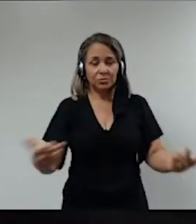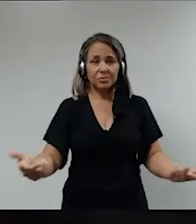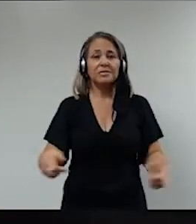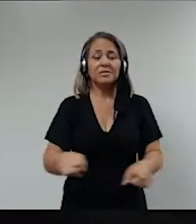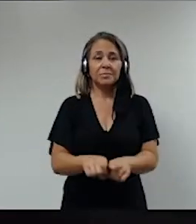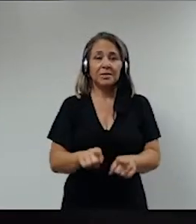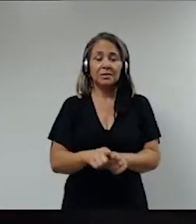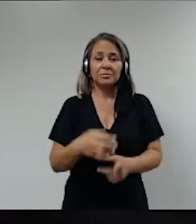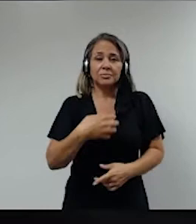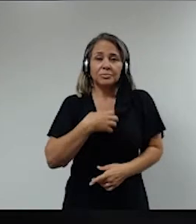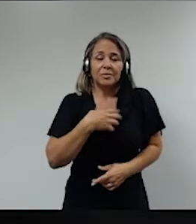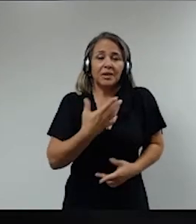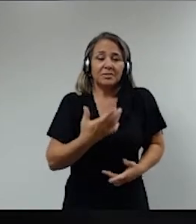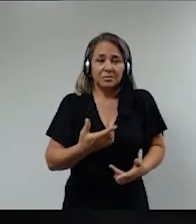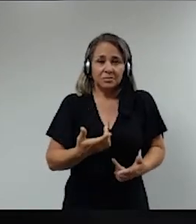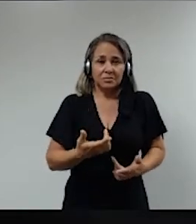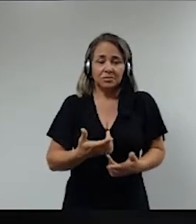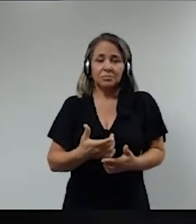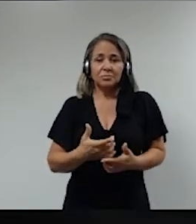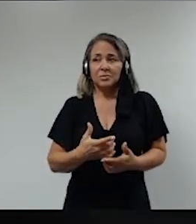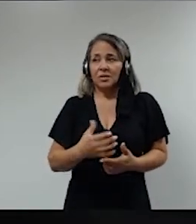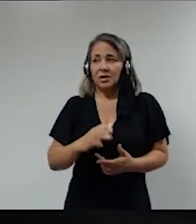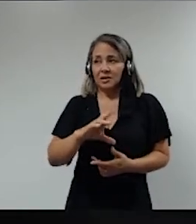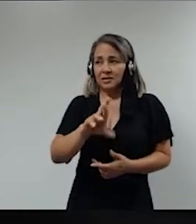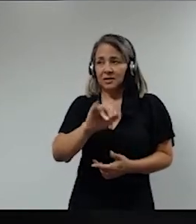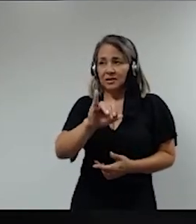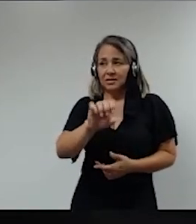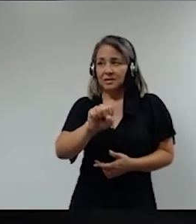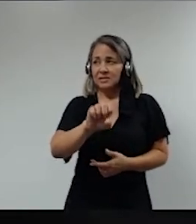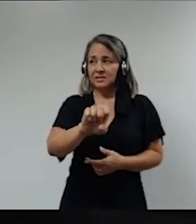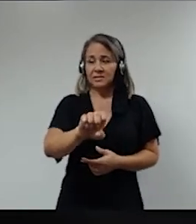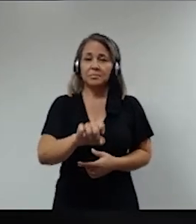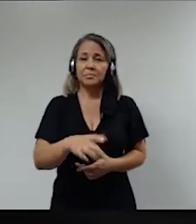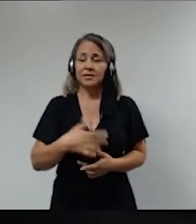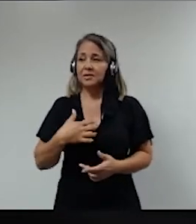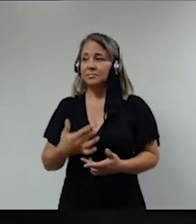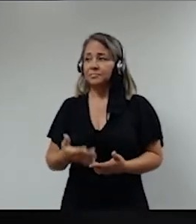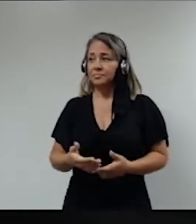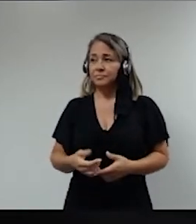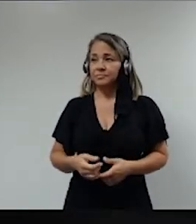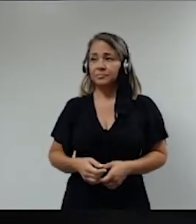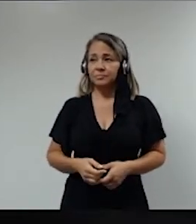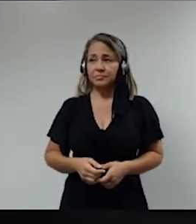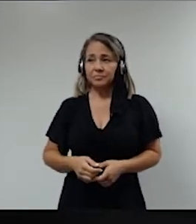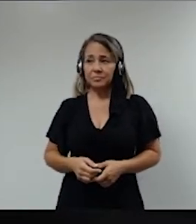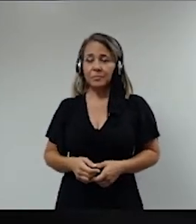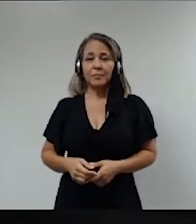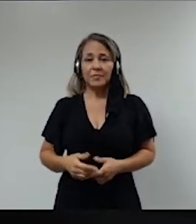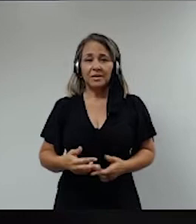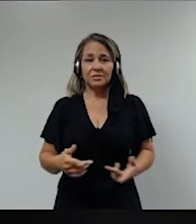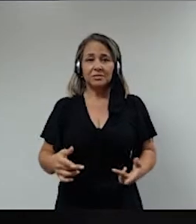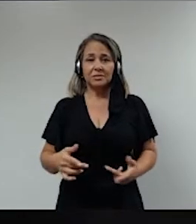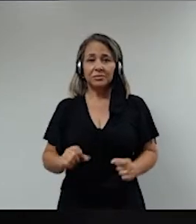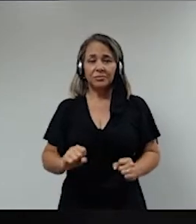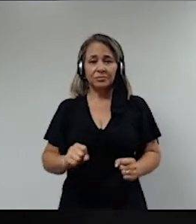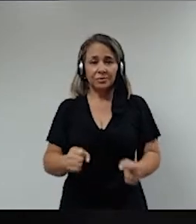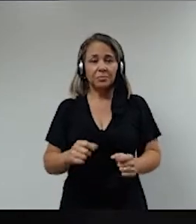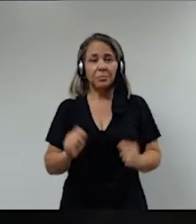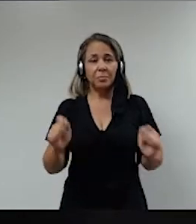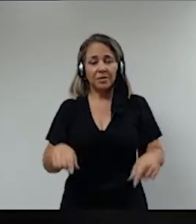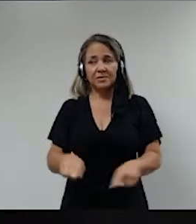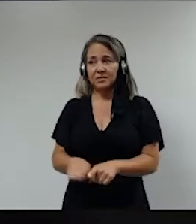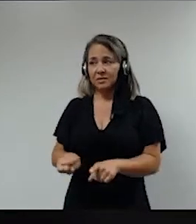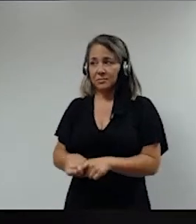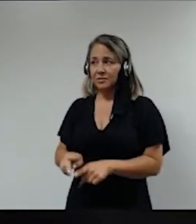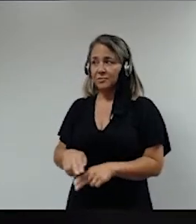crise na análise de atos de concentração. A questão da tese da failing firme deve ser abordada pelo